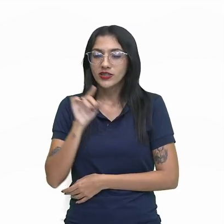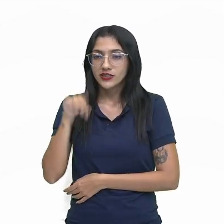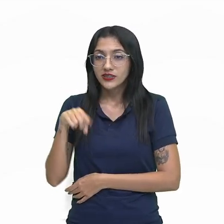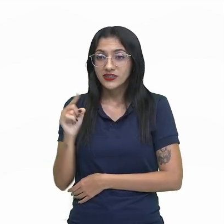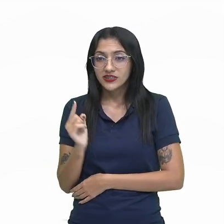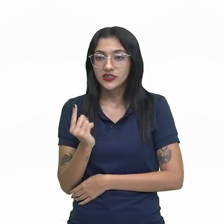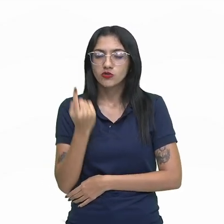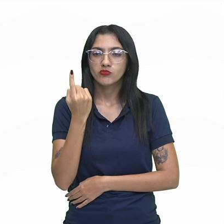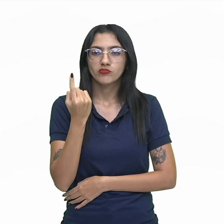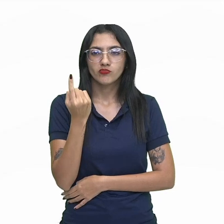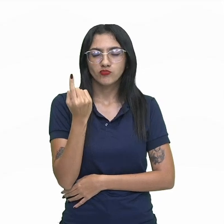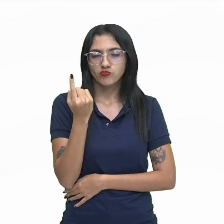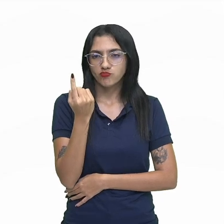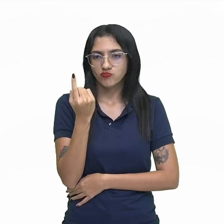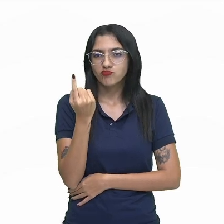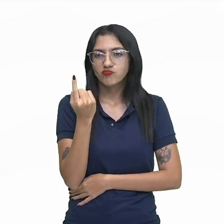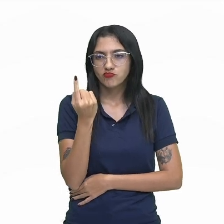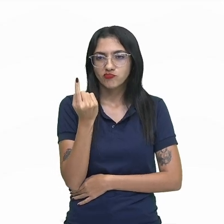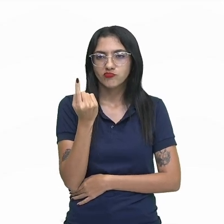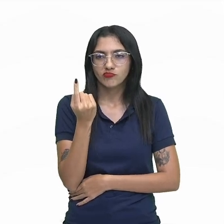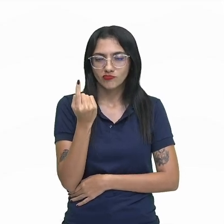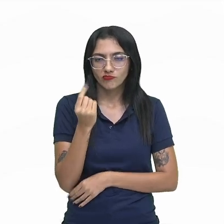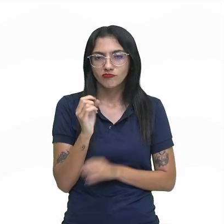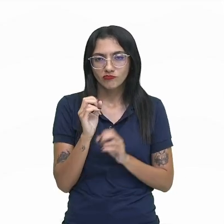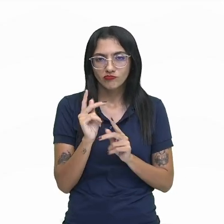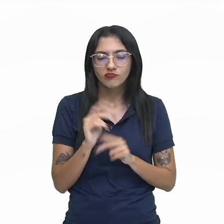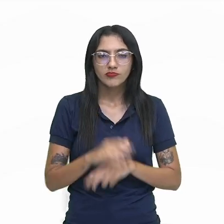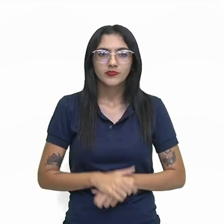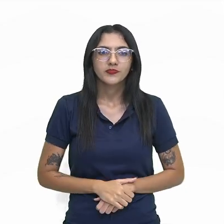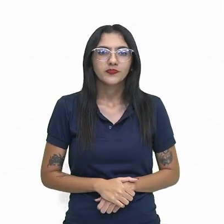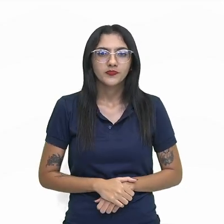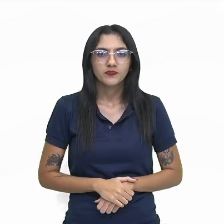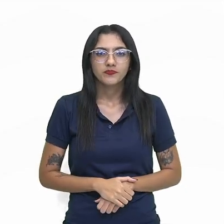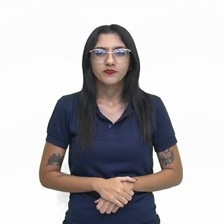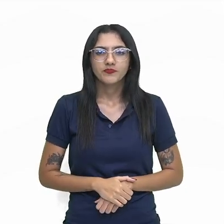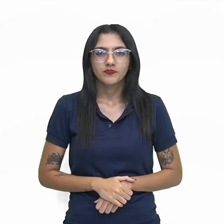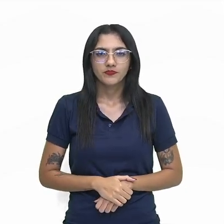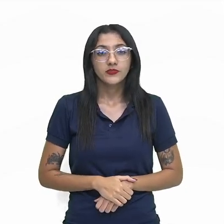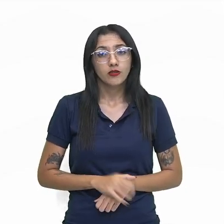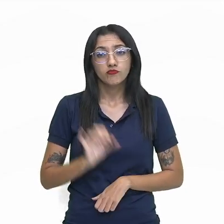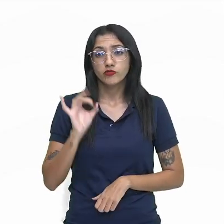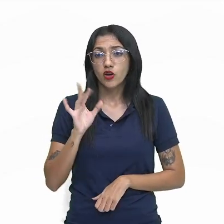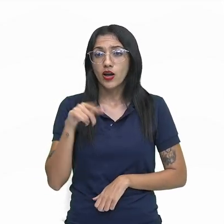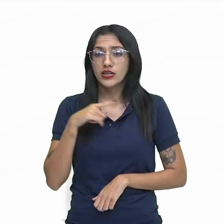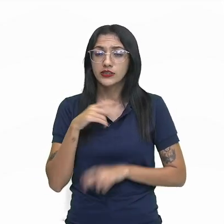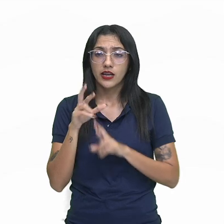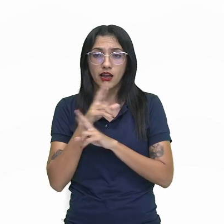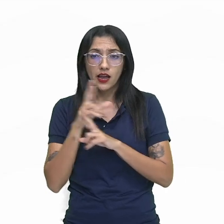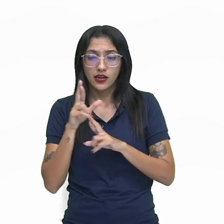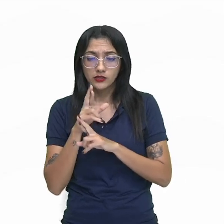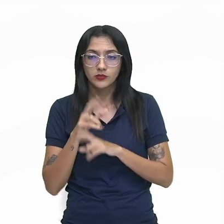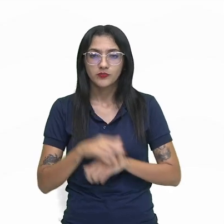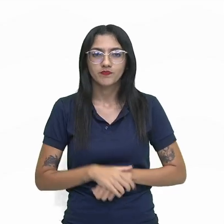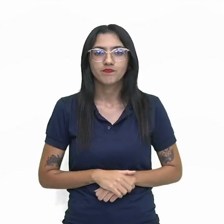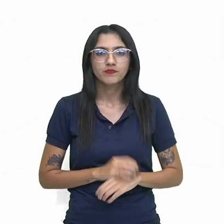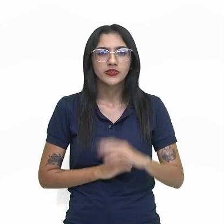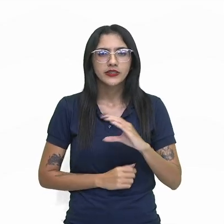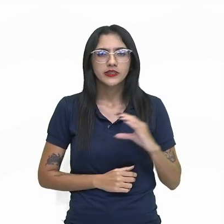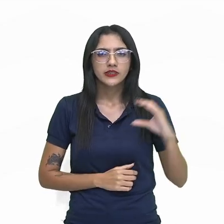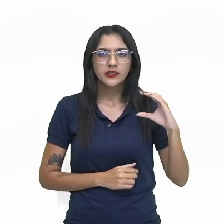de um no meio de vários, né? Então, só estamos relacionados a isso. C,